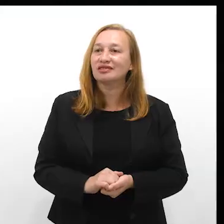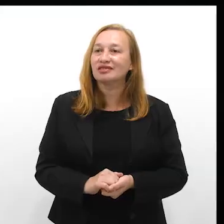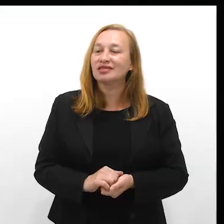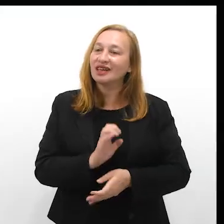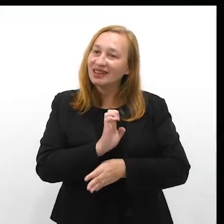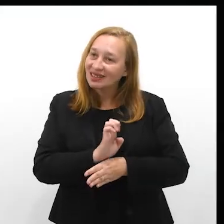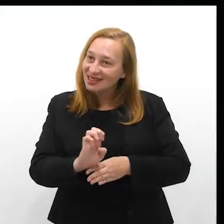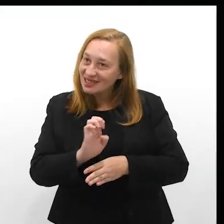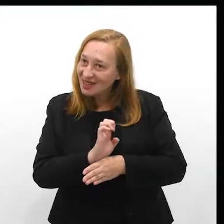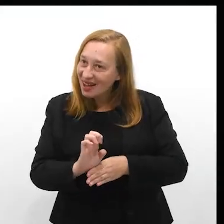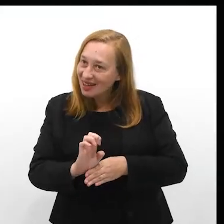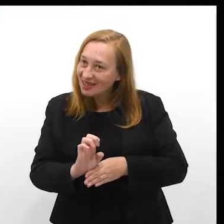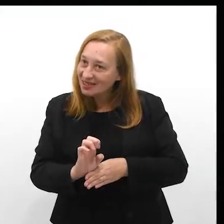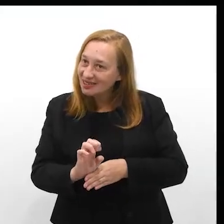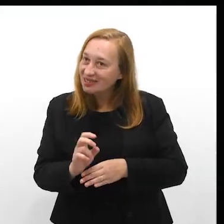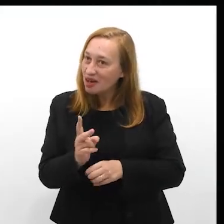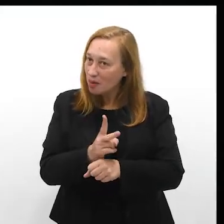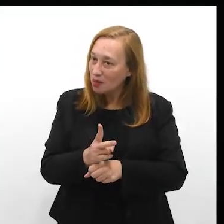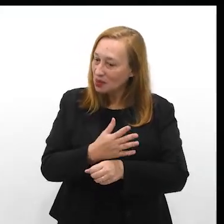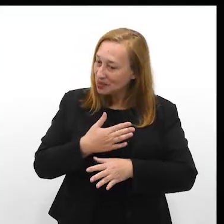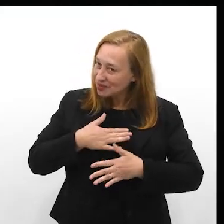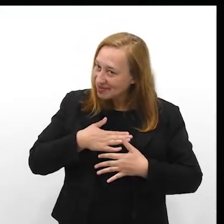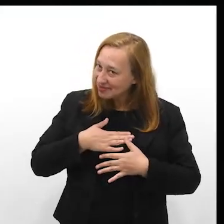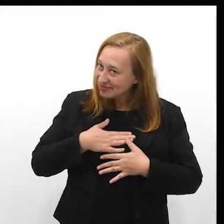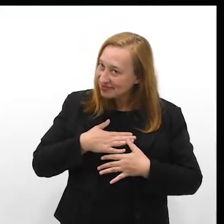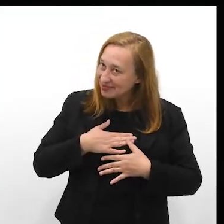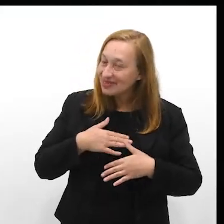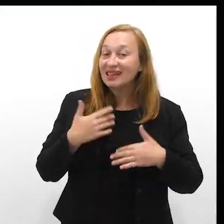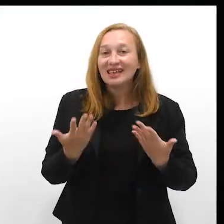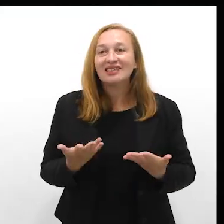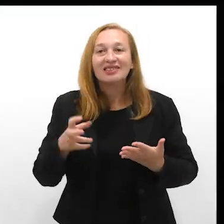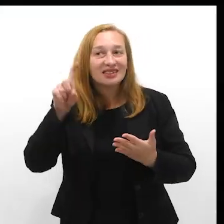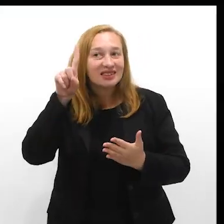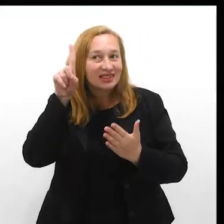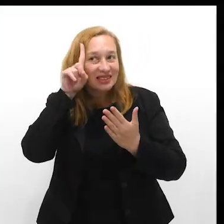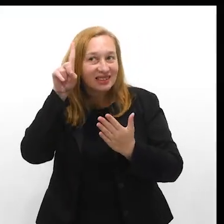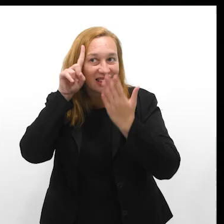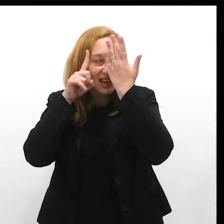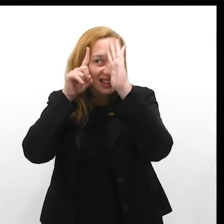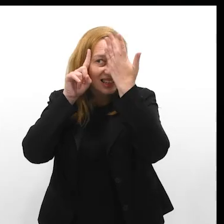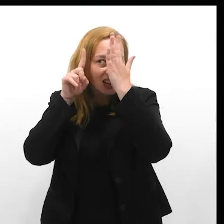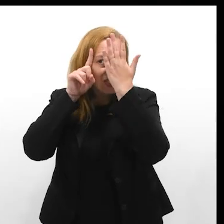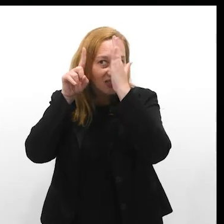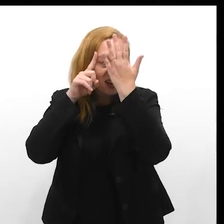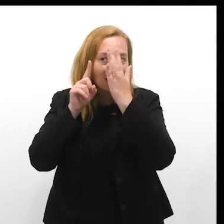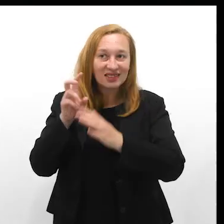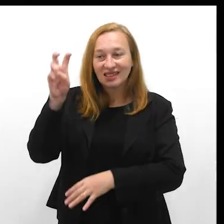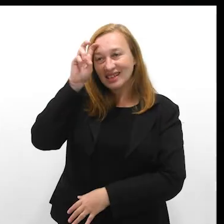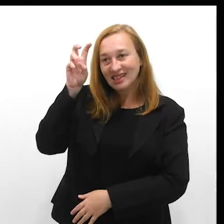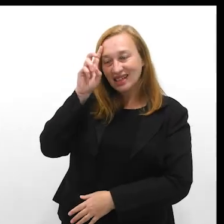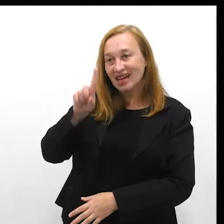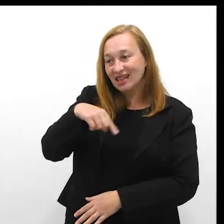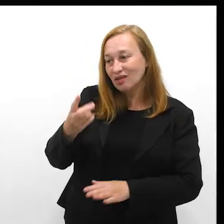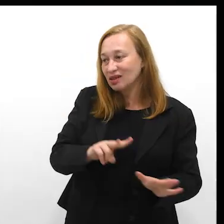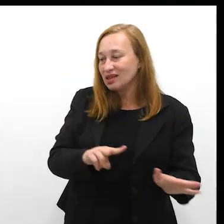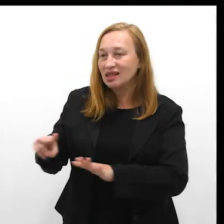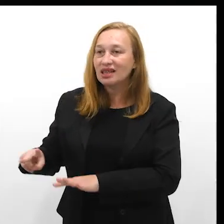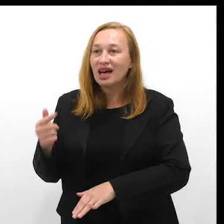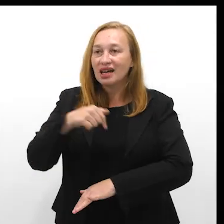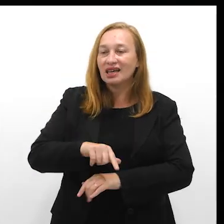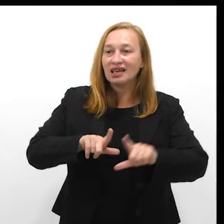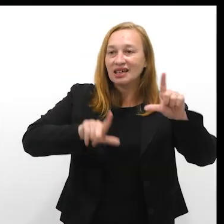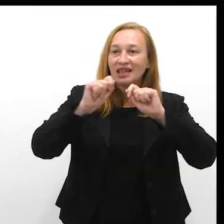importante. esse trabalho. Então, estagiários, por Procurem favor. Esse foi o Quintas com Quintais e até semana